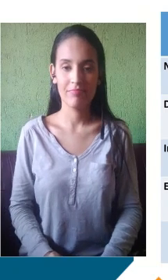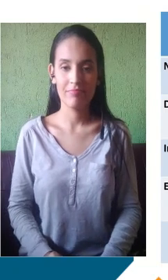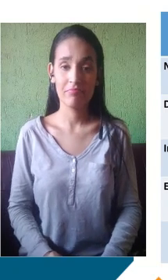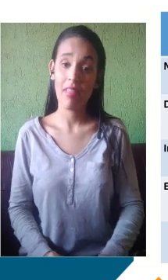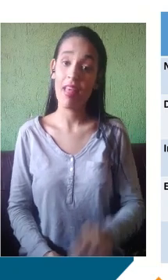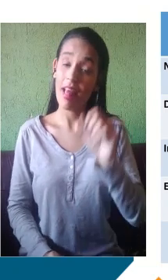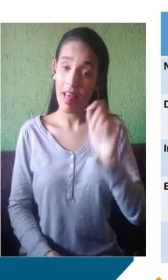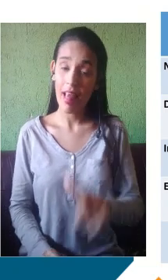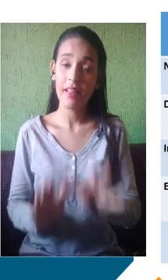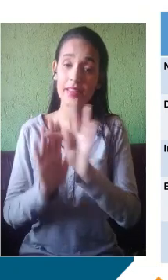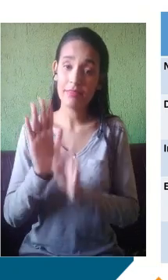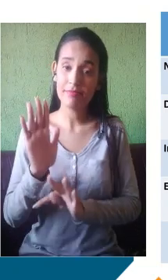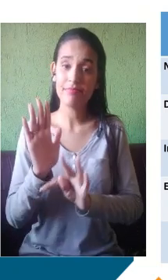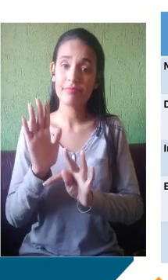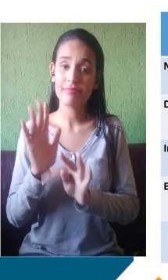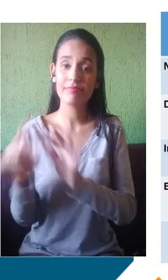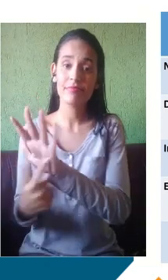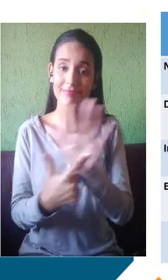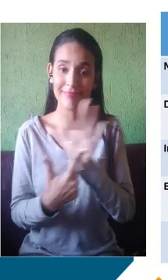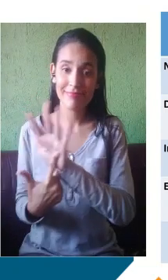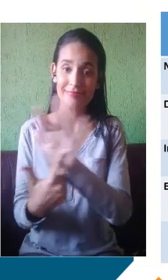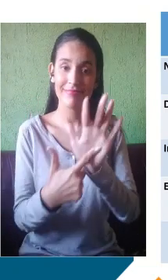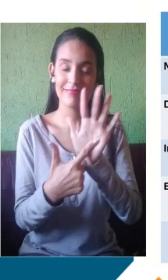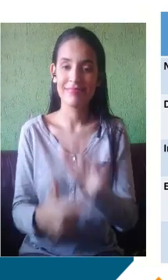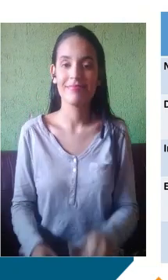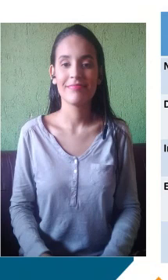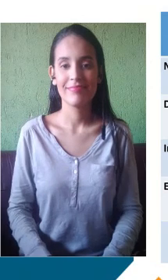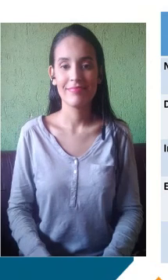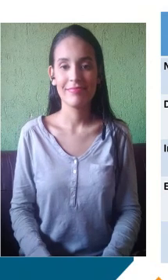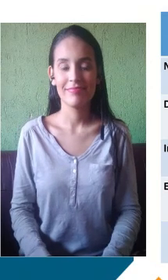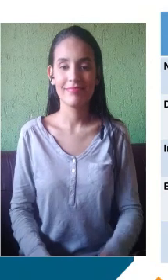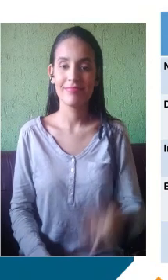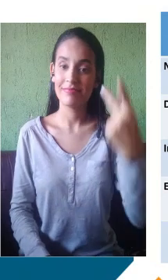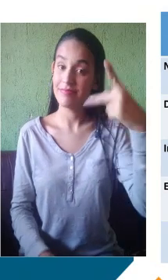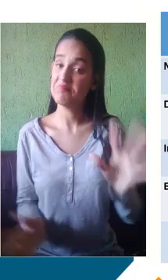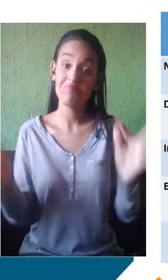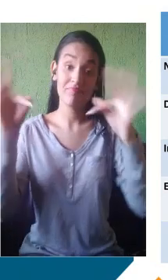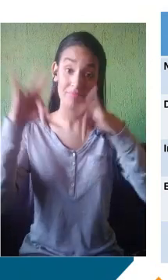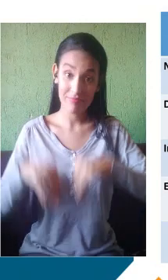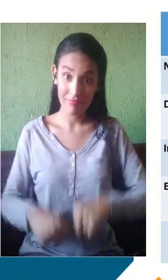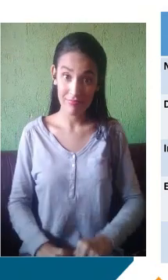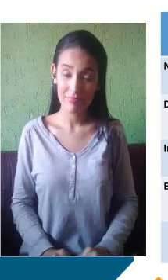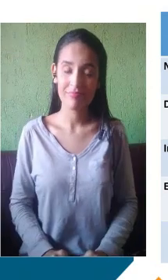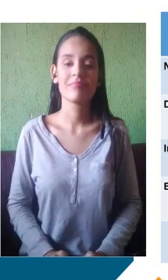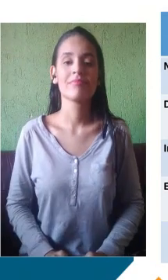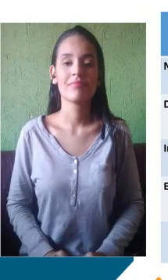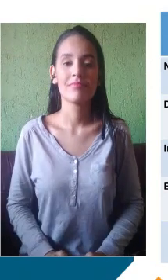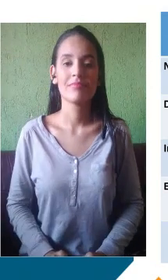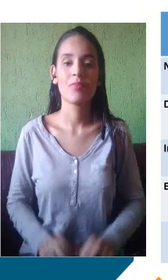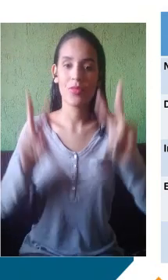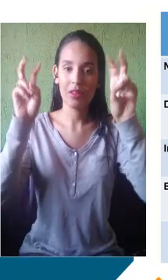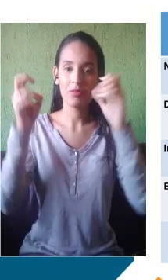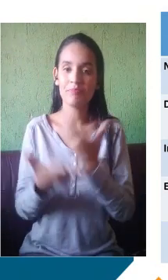um texto de base expositiva, é um texto com sequências expositivas. E por fim, a argumentação,